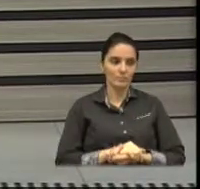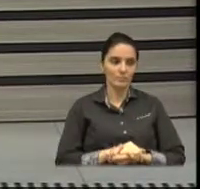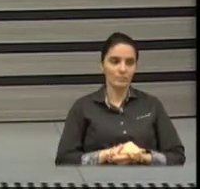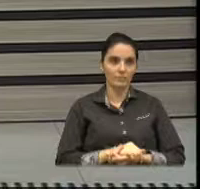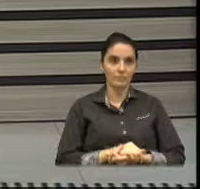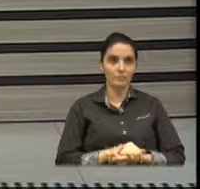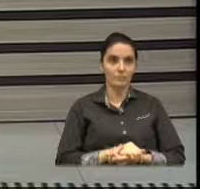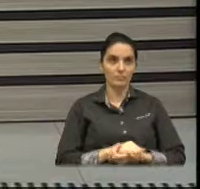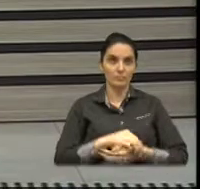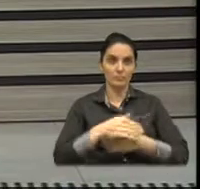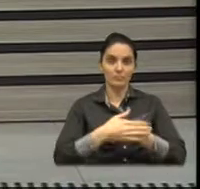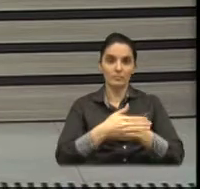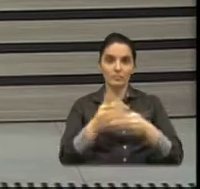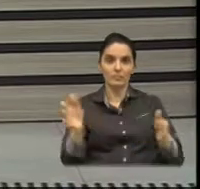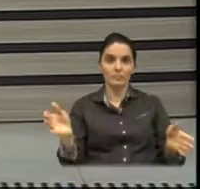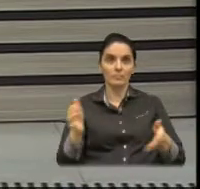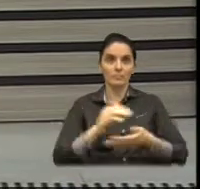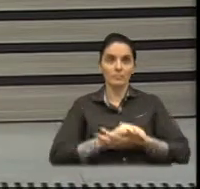Está reaberta a sessão.